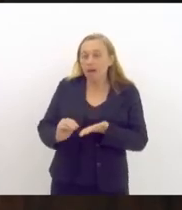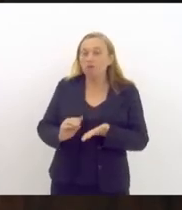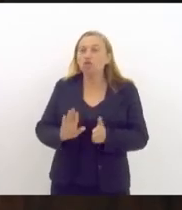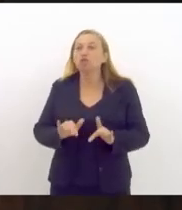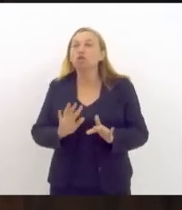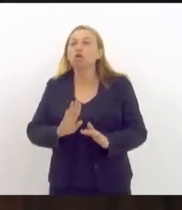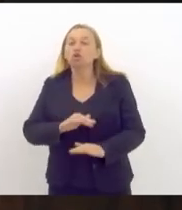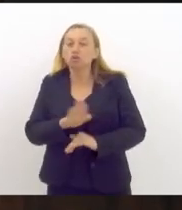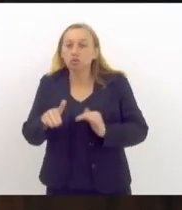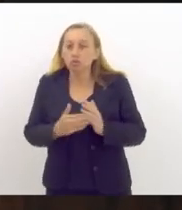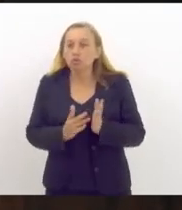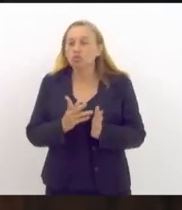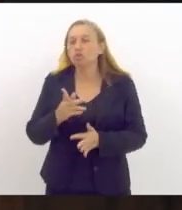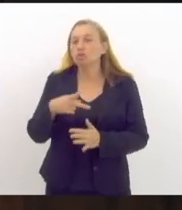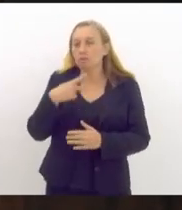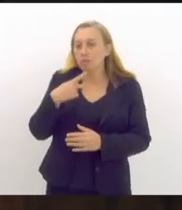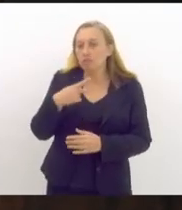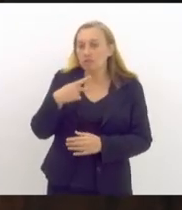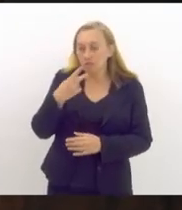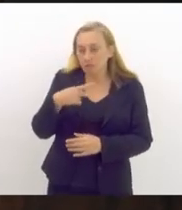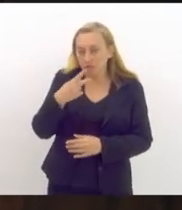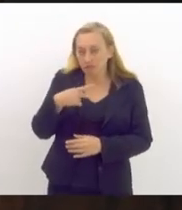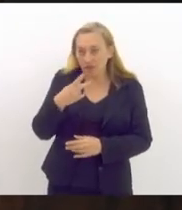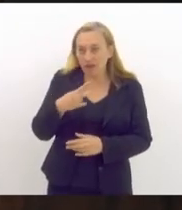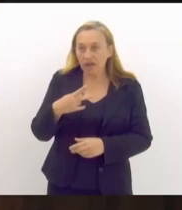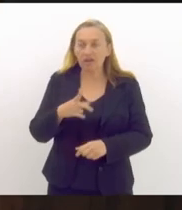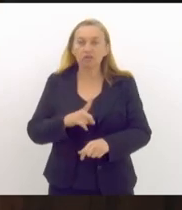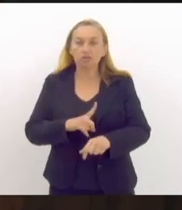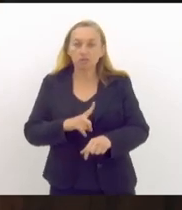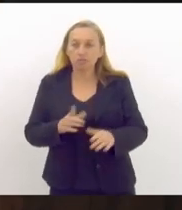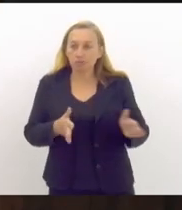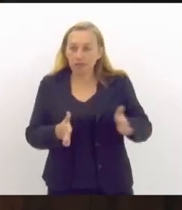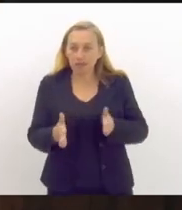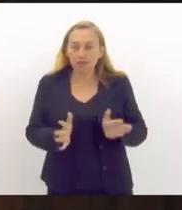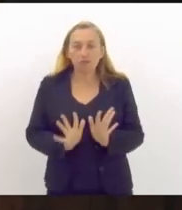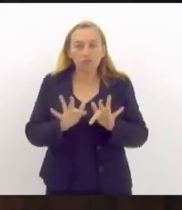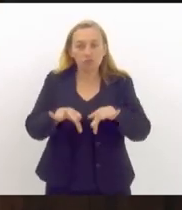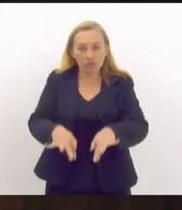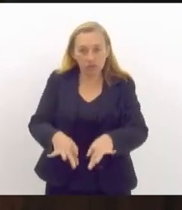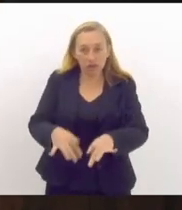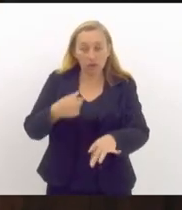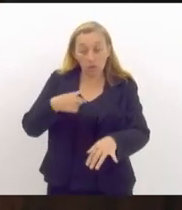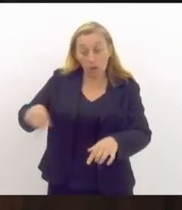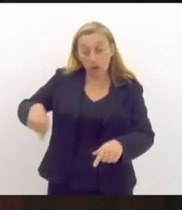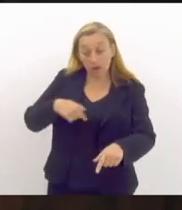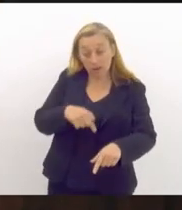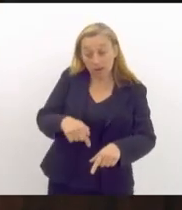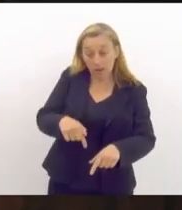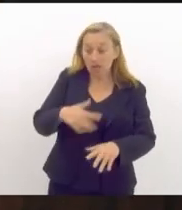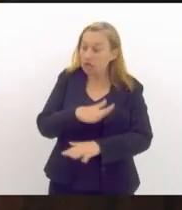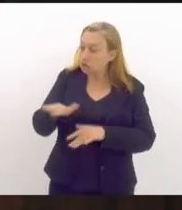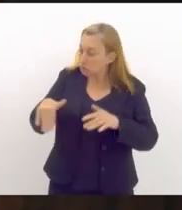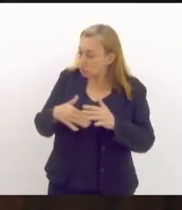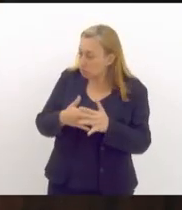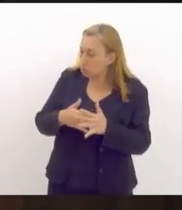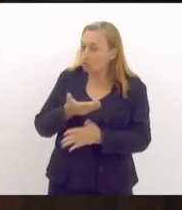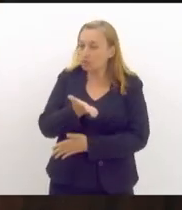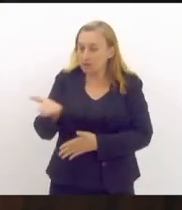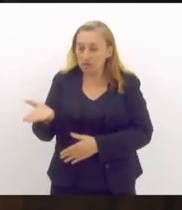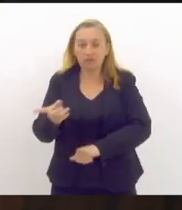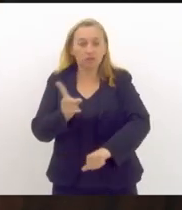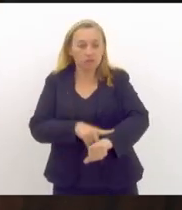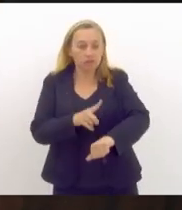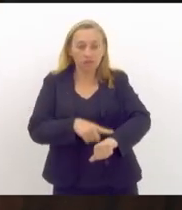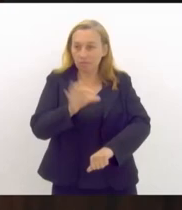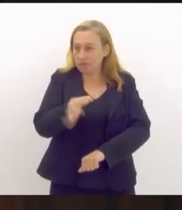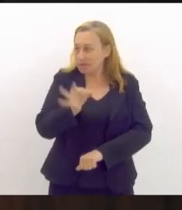final e no expediente final estarei aqui presidindo também e aí todo mundo vai ter o tempo de fala